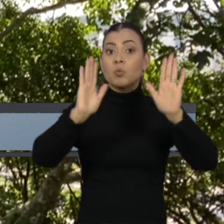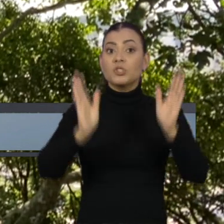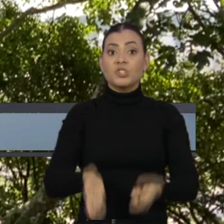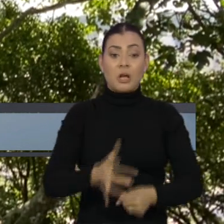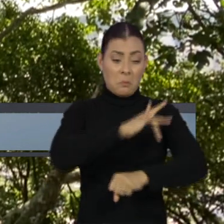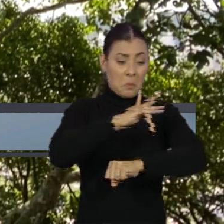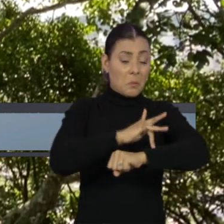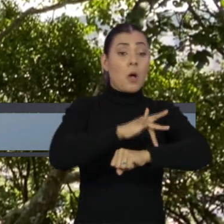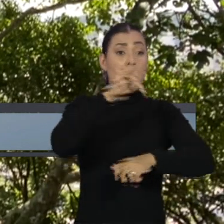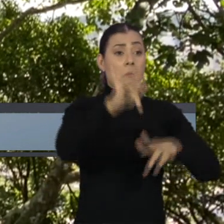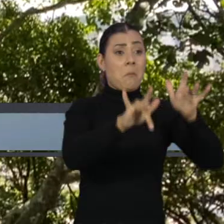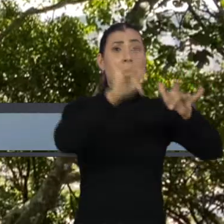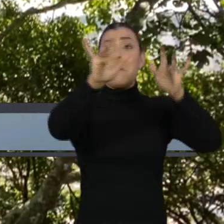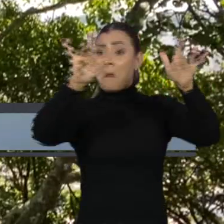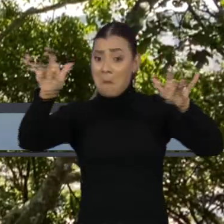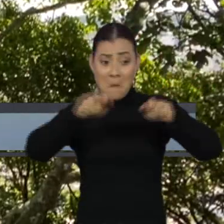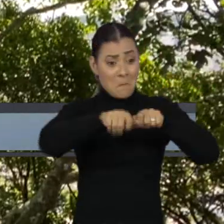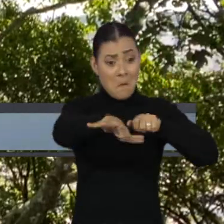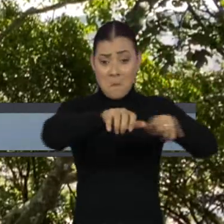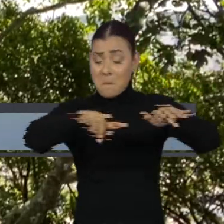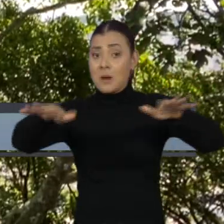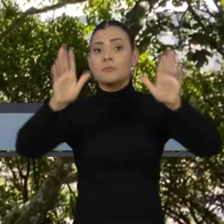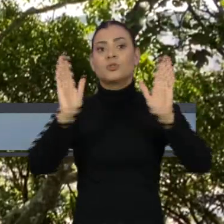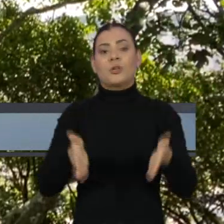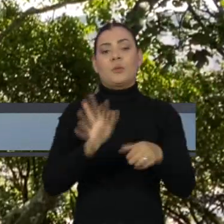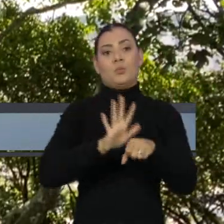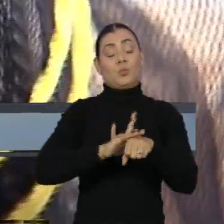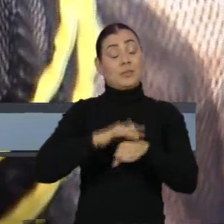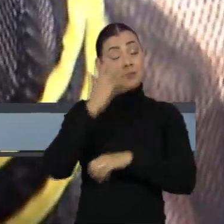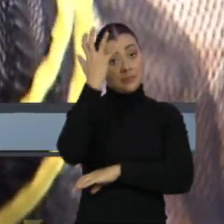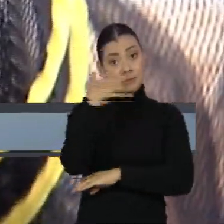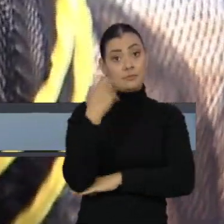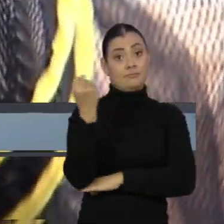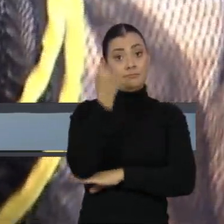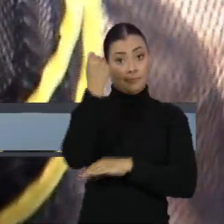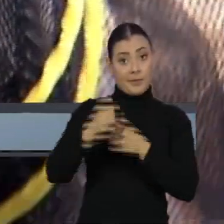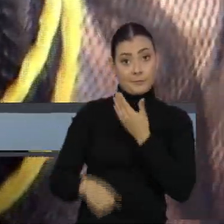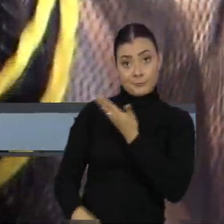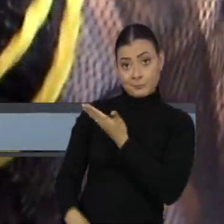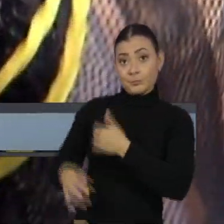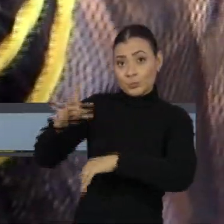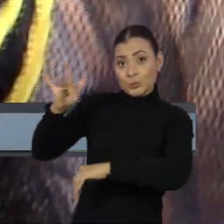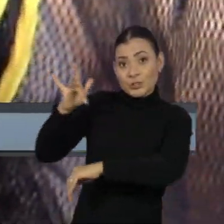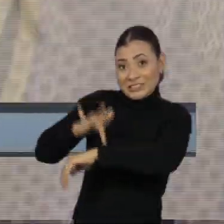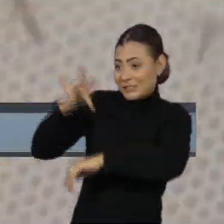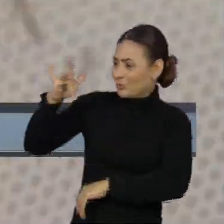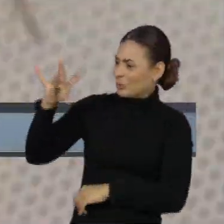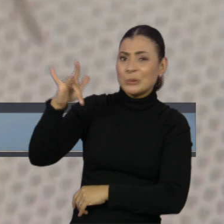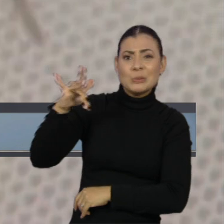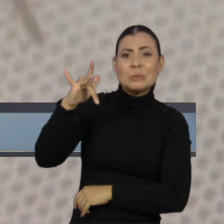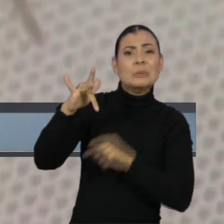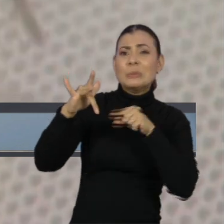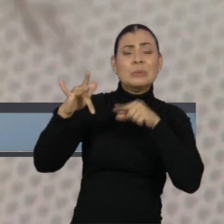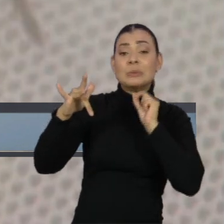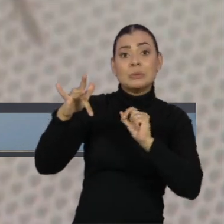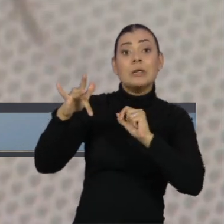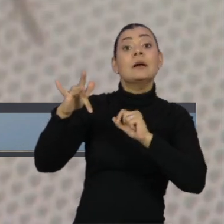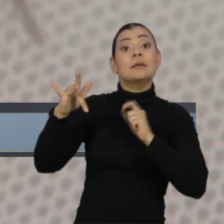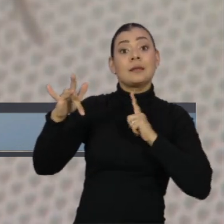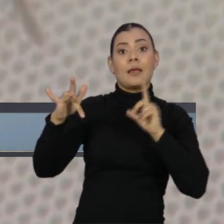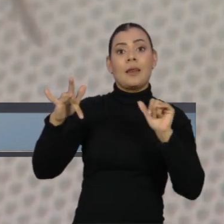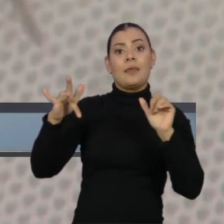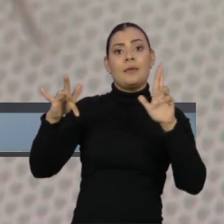estão em risco crítico de transmissibilidade de doenças causadas pelo aedes aegypti esse indicador é calculado pelo